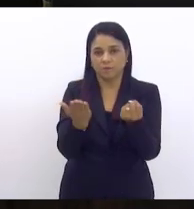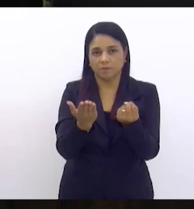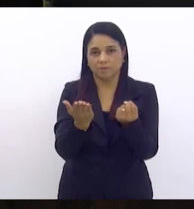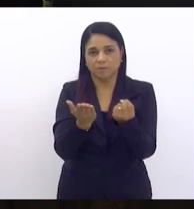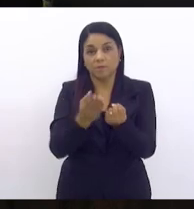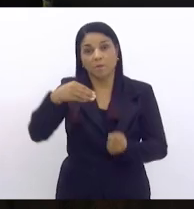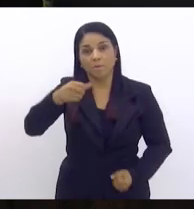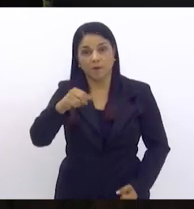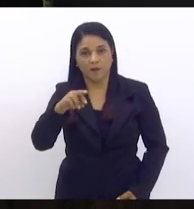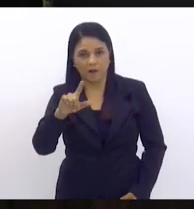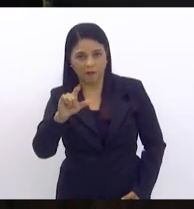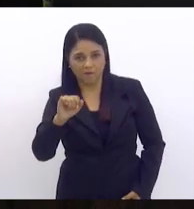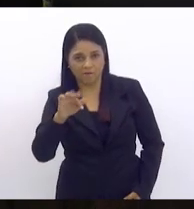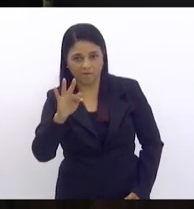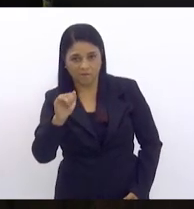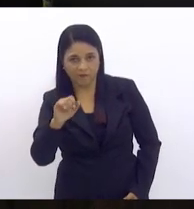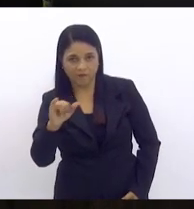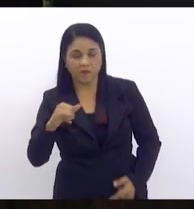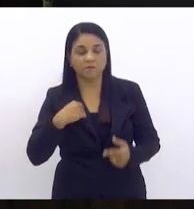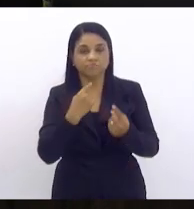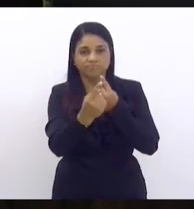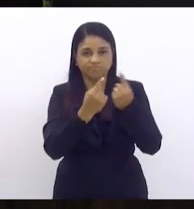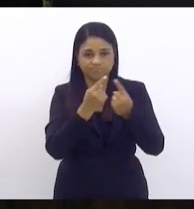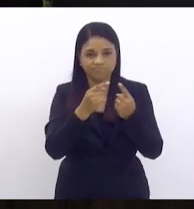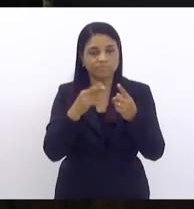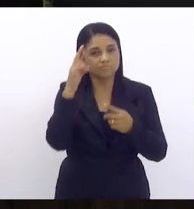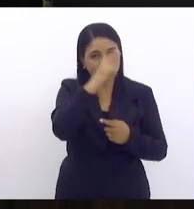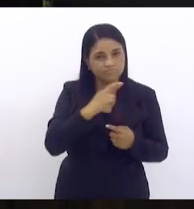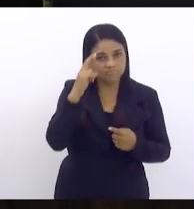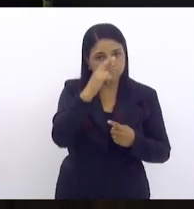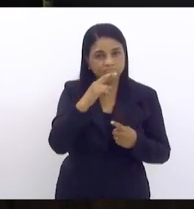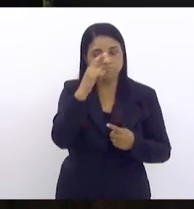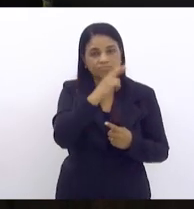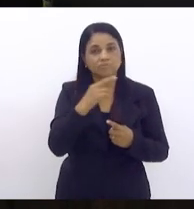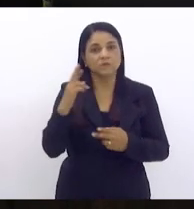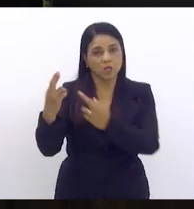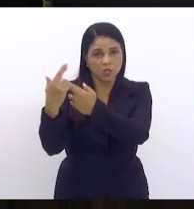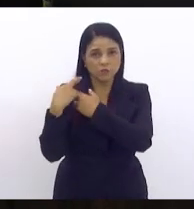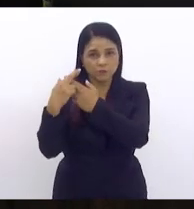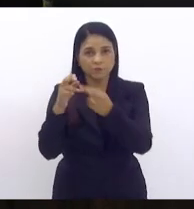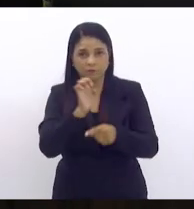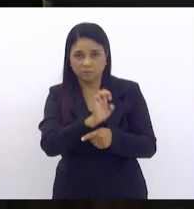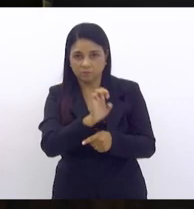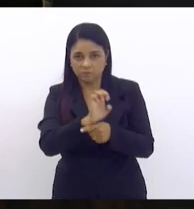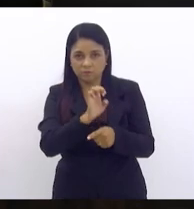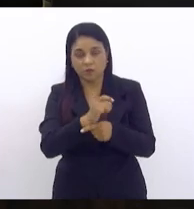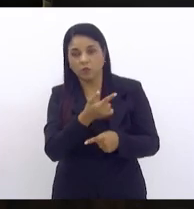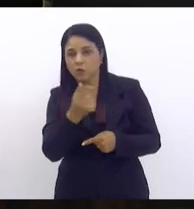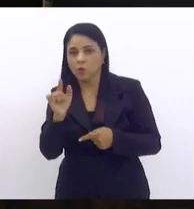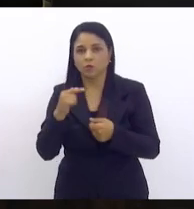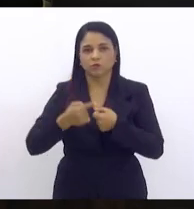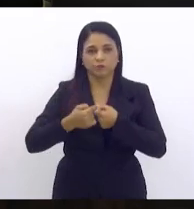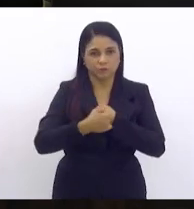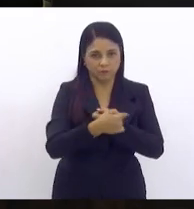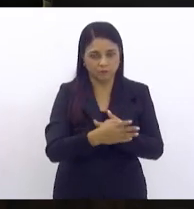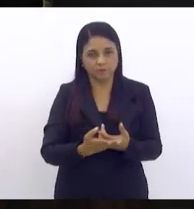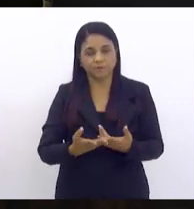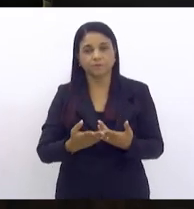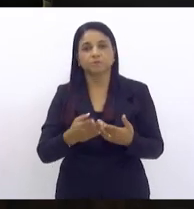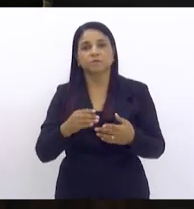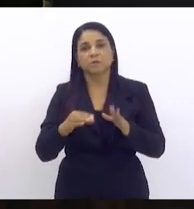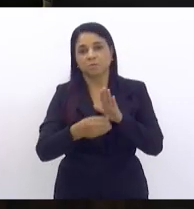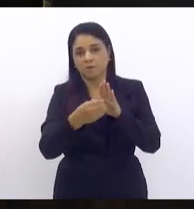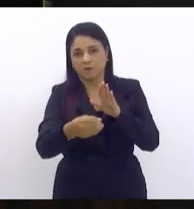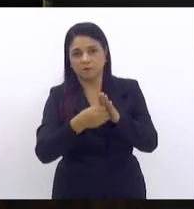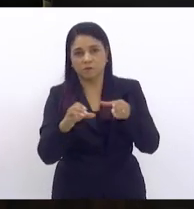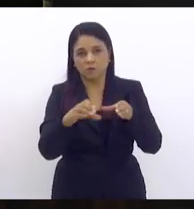sobre a avaliação periódica das rodovias e estradas sob a responsabilidade do Estado e da outras providências. Pareceres